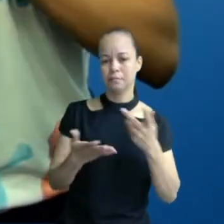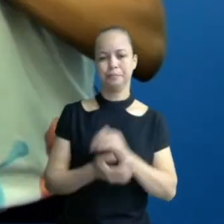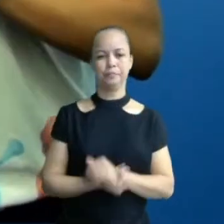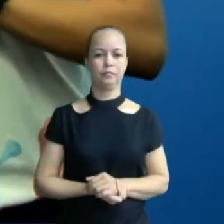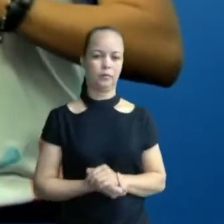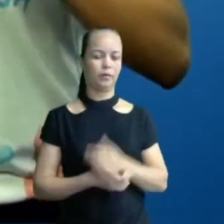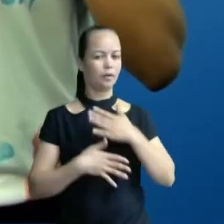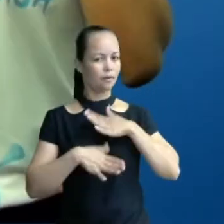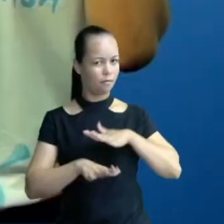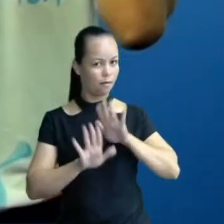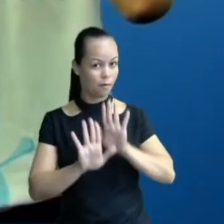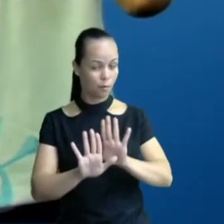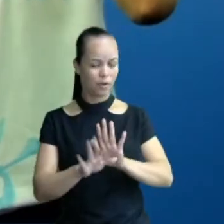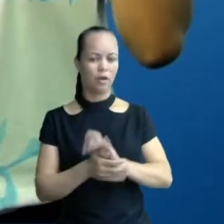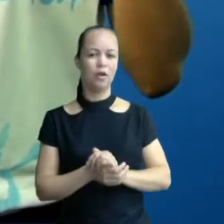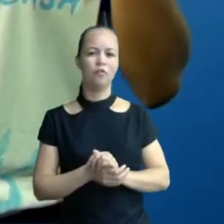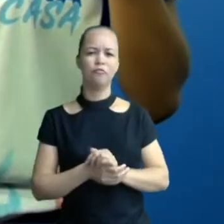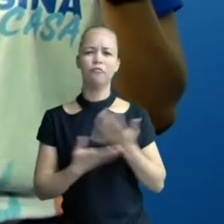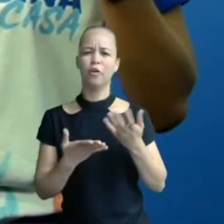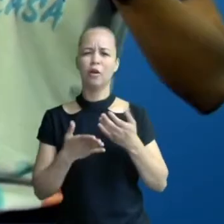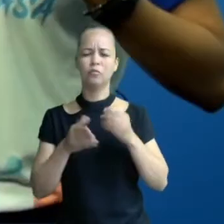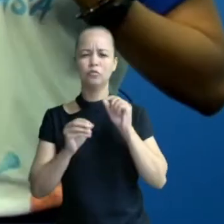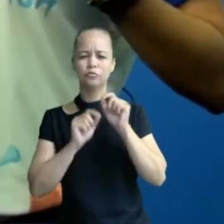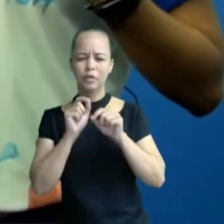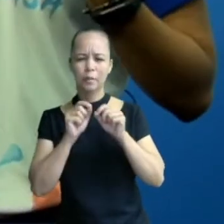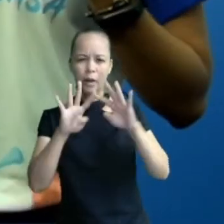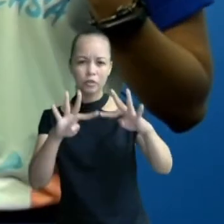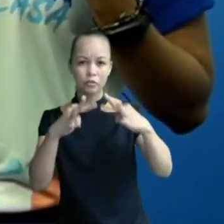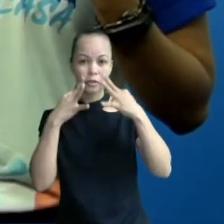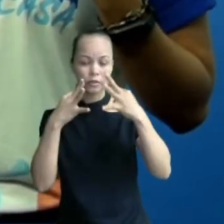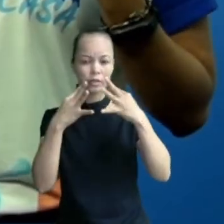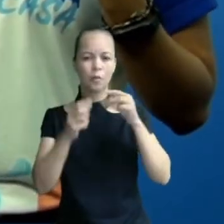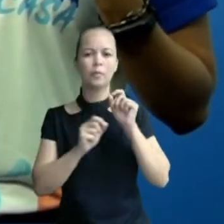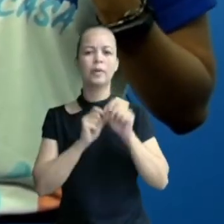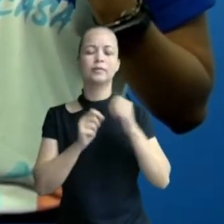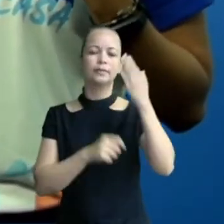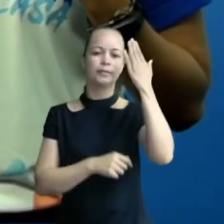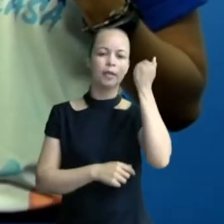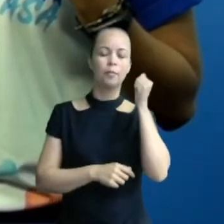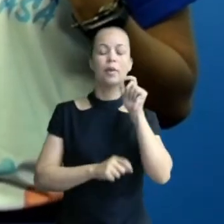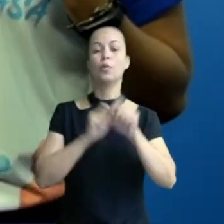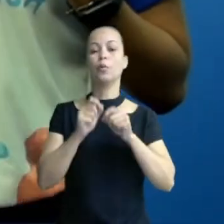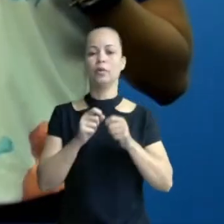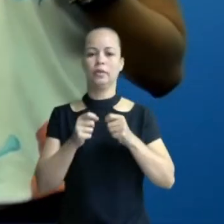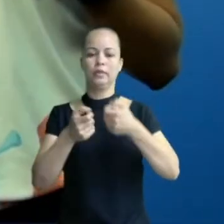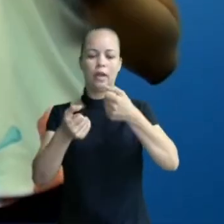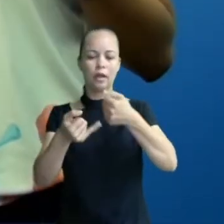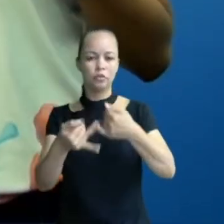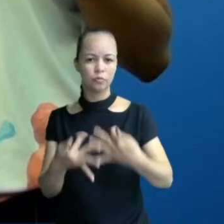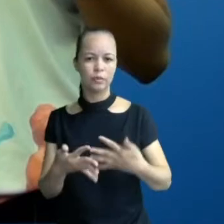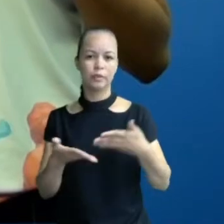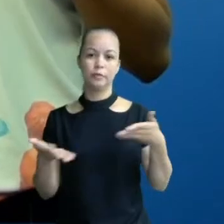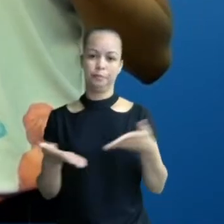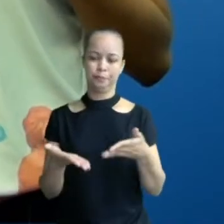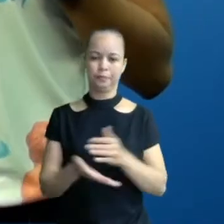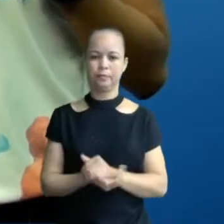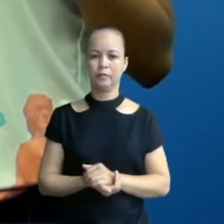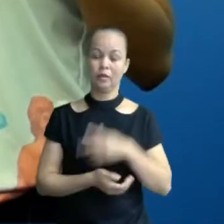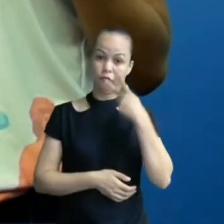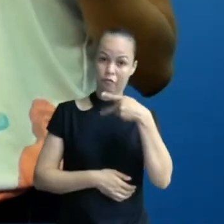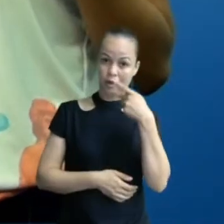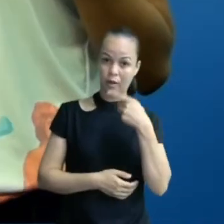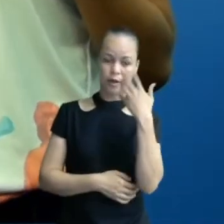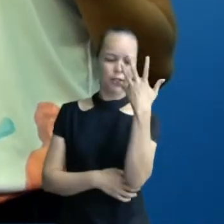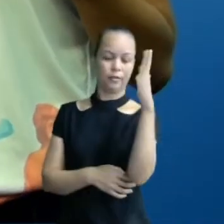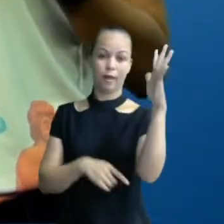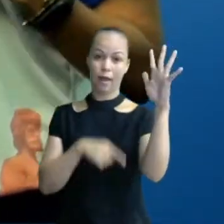Vamos definir, vamos prestar atenção, certo? Para a gente saber o que é que a gente está falando aqui. Falei dos tabocais, né?